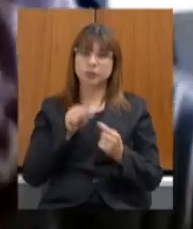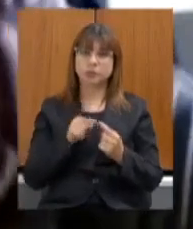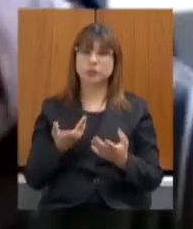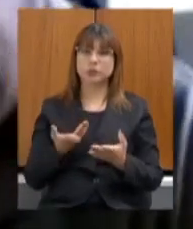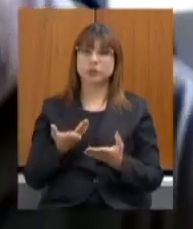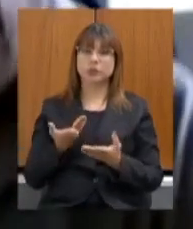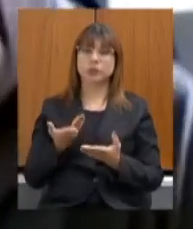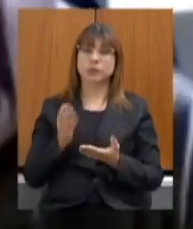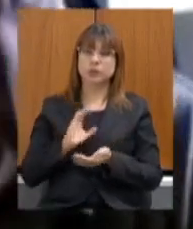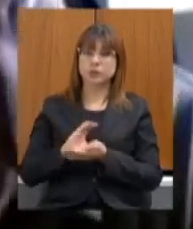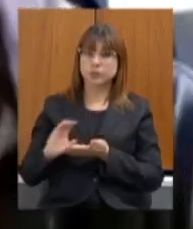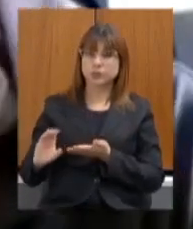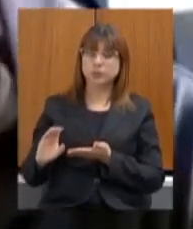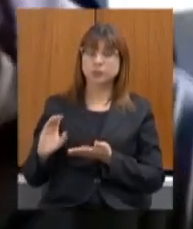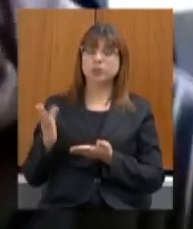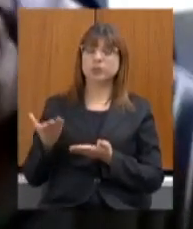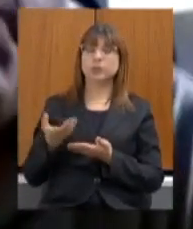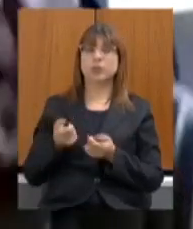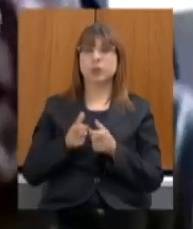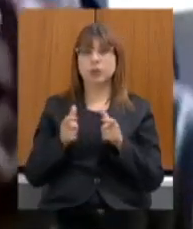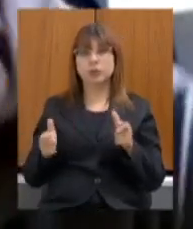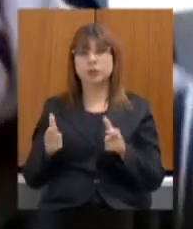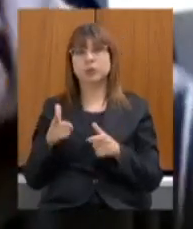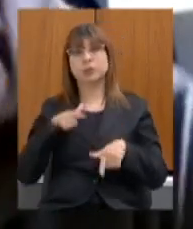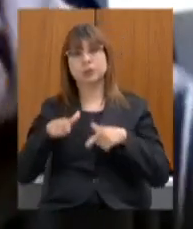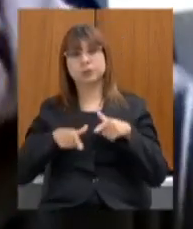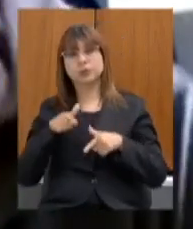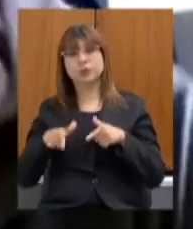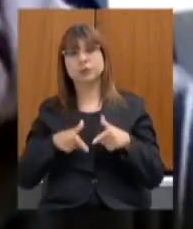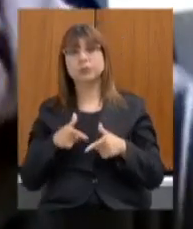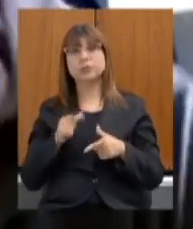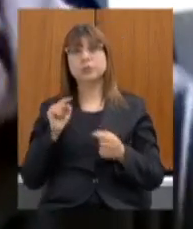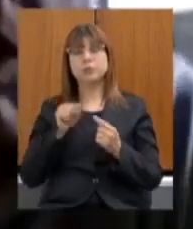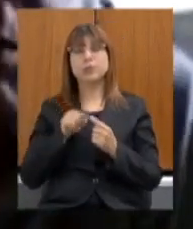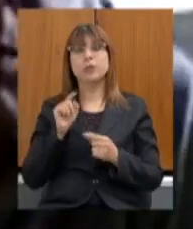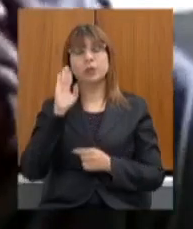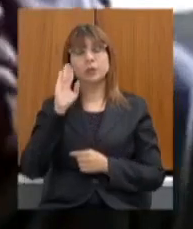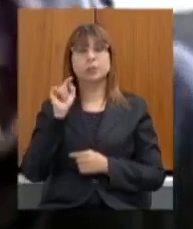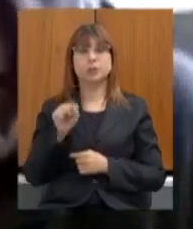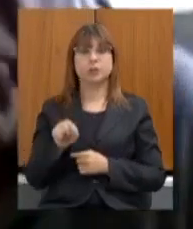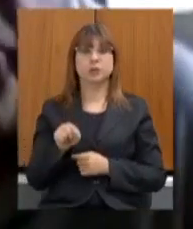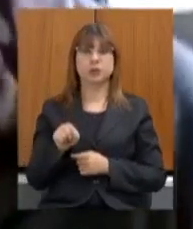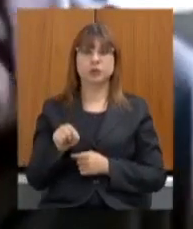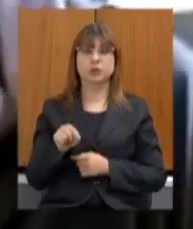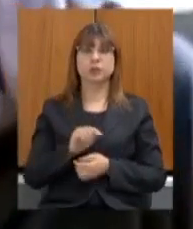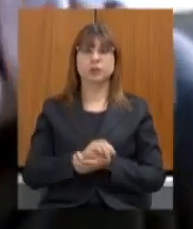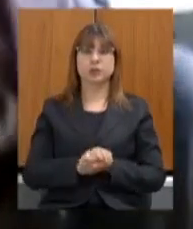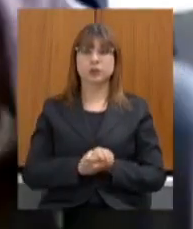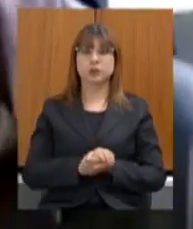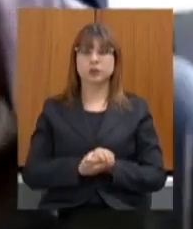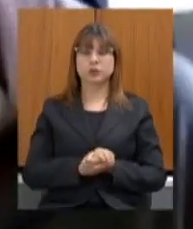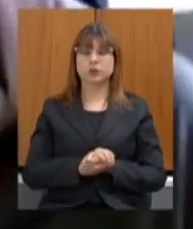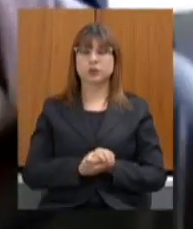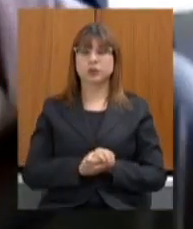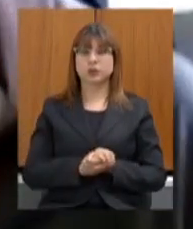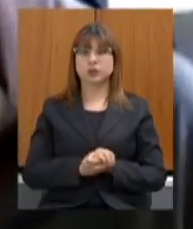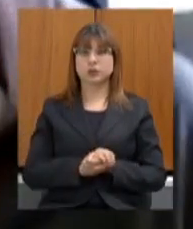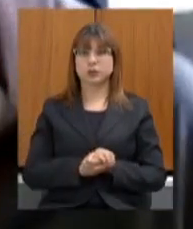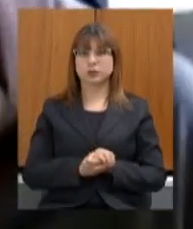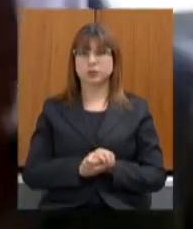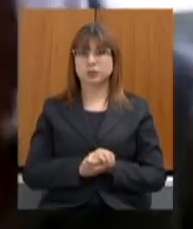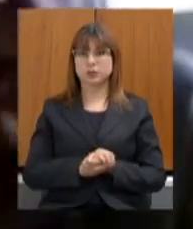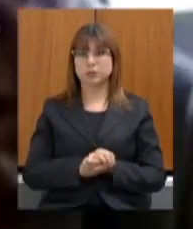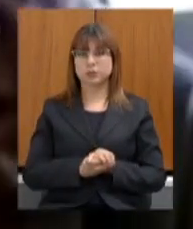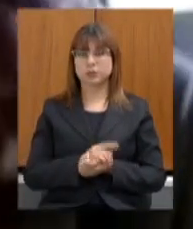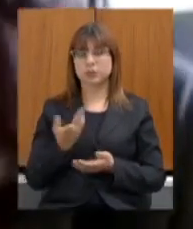do crescimento, da geração do emprego, é isso, mas está incluído aquilo que for contrariar o investimento